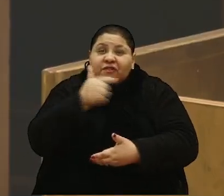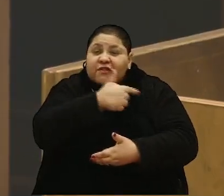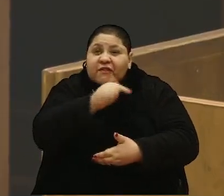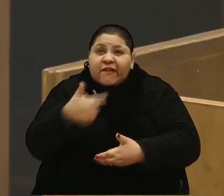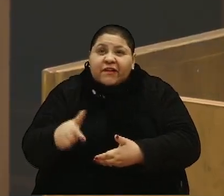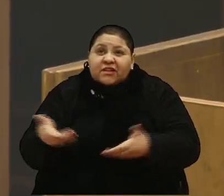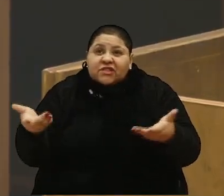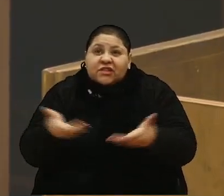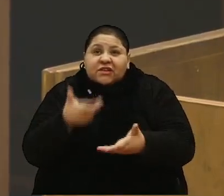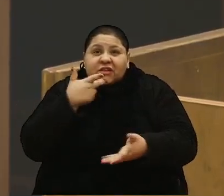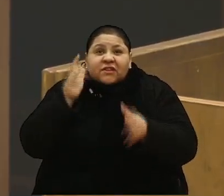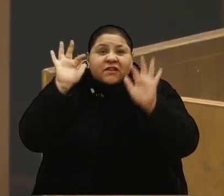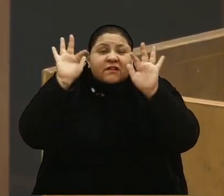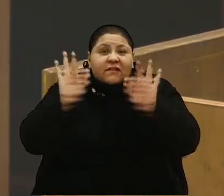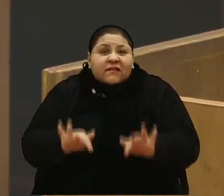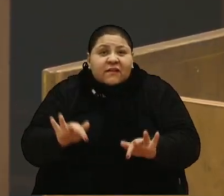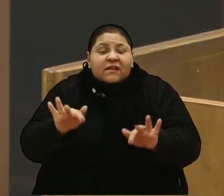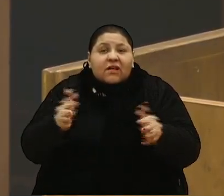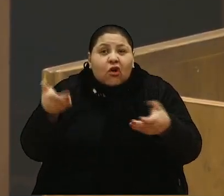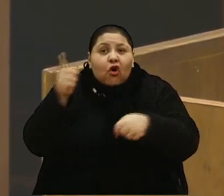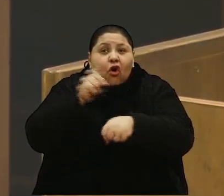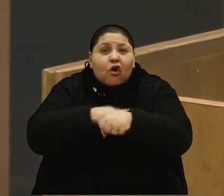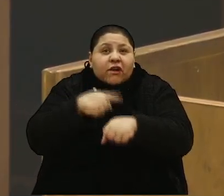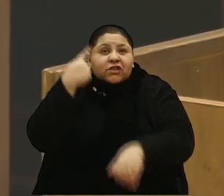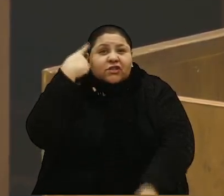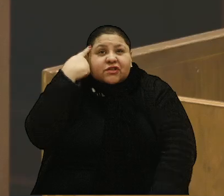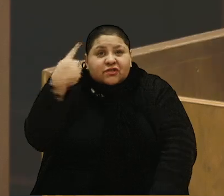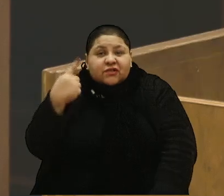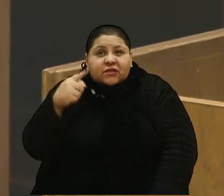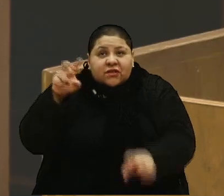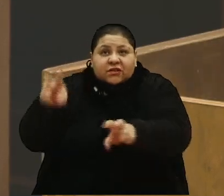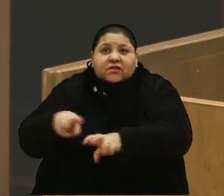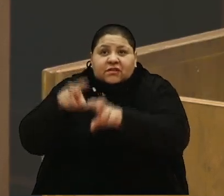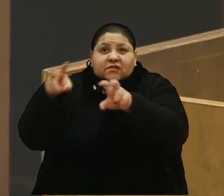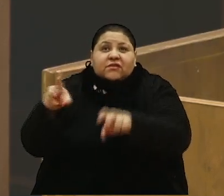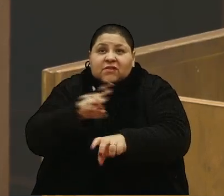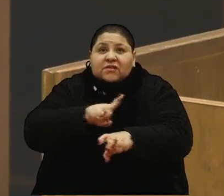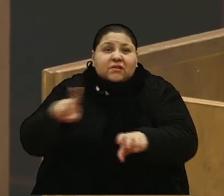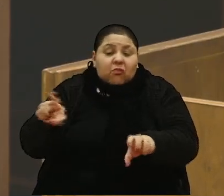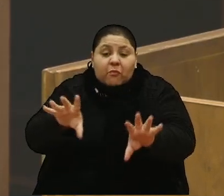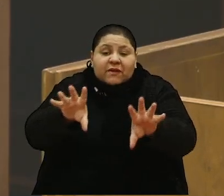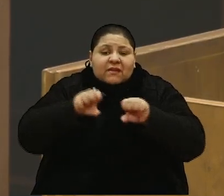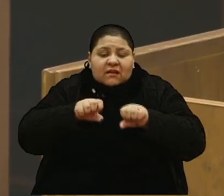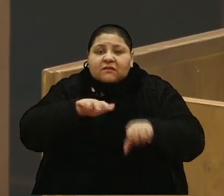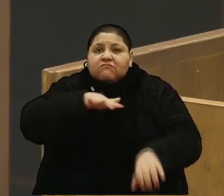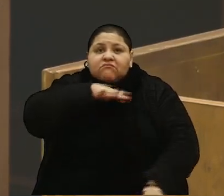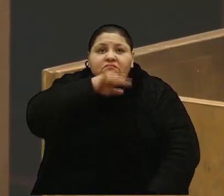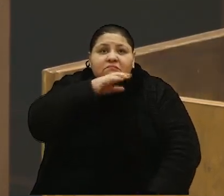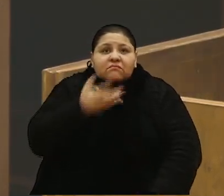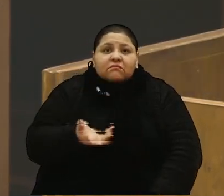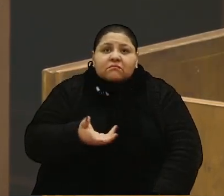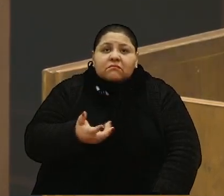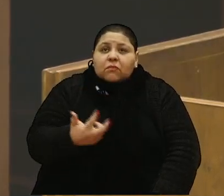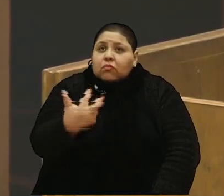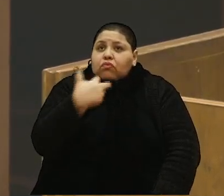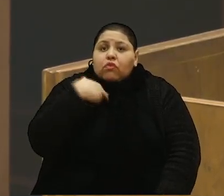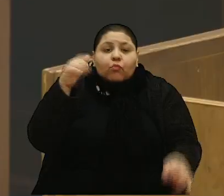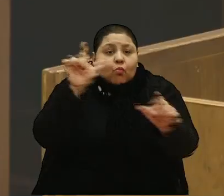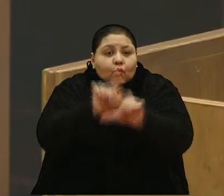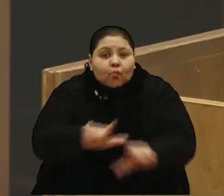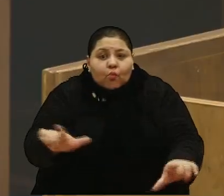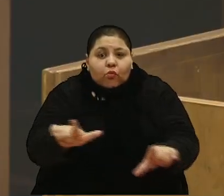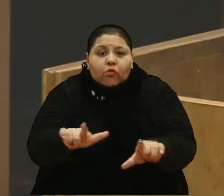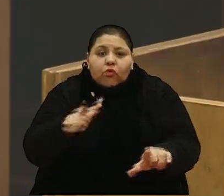de parar. Está na hora de refletir. O agricultor não é mais dono da sua terra. Ele não pode limpar uma